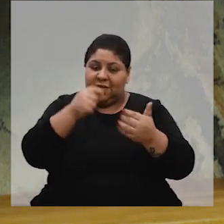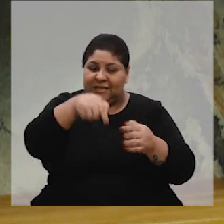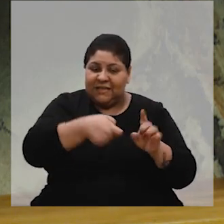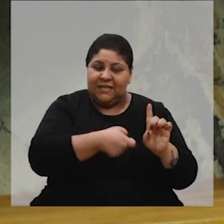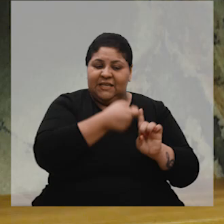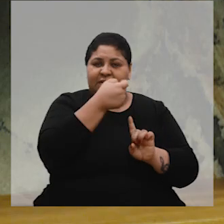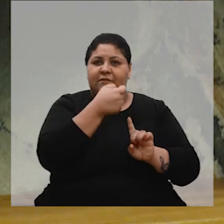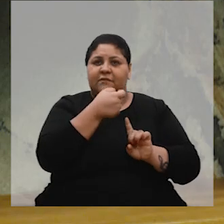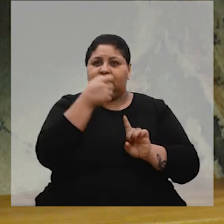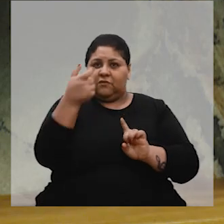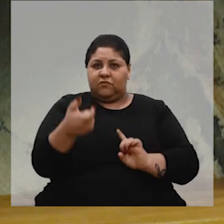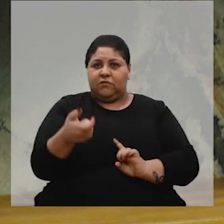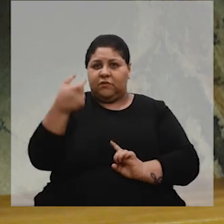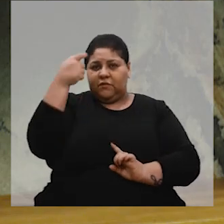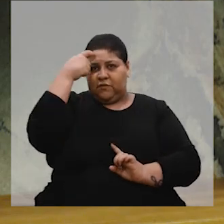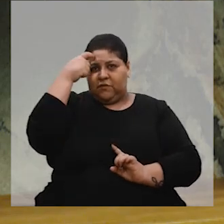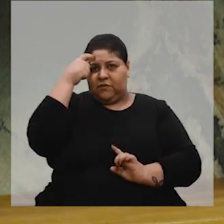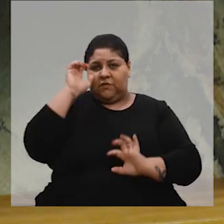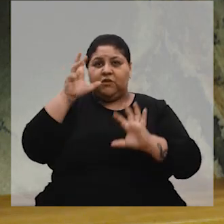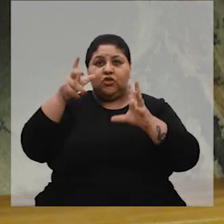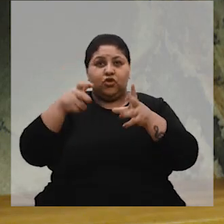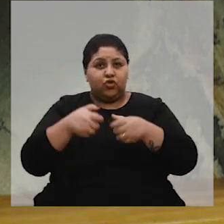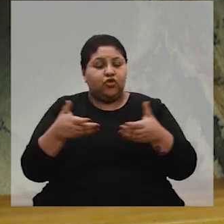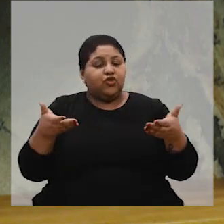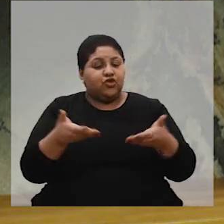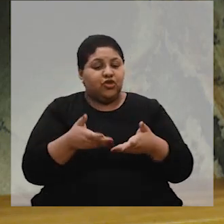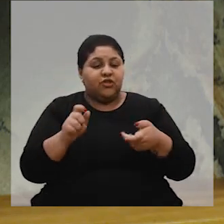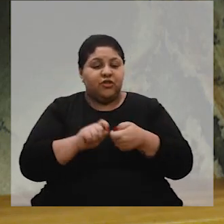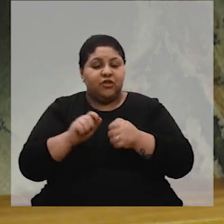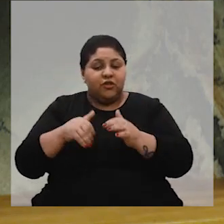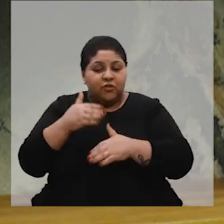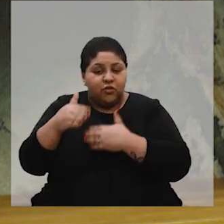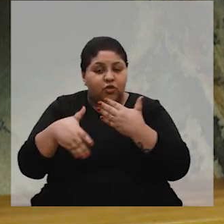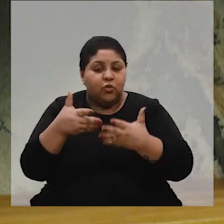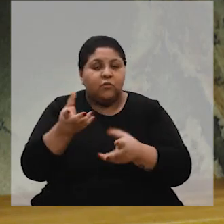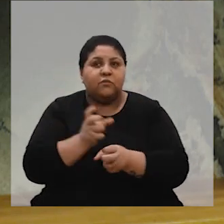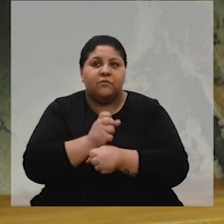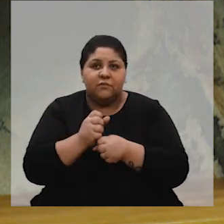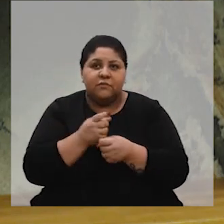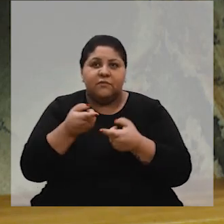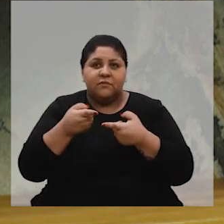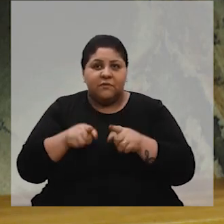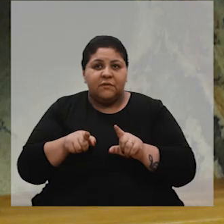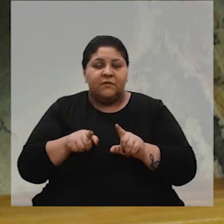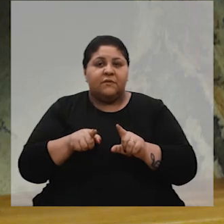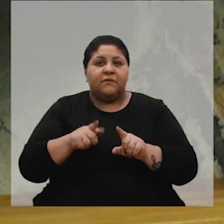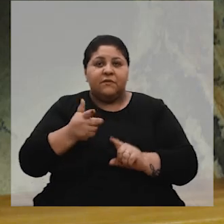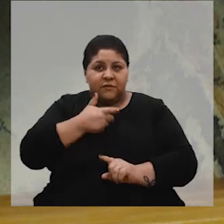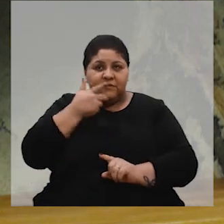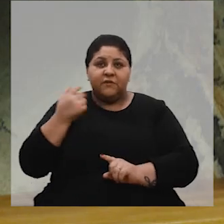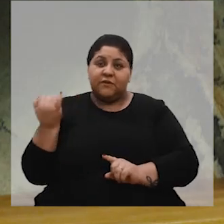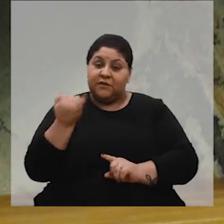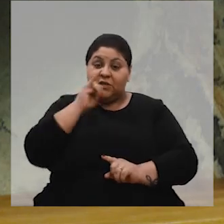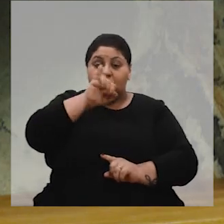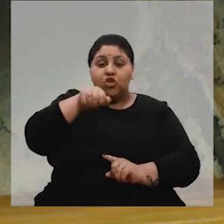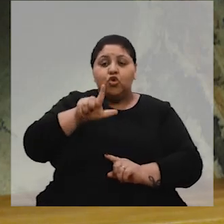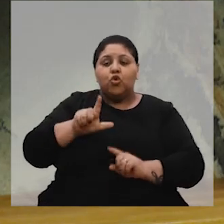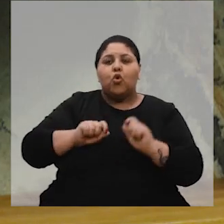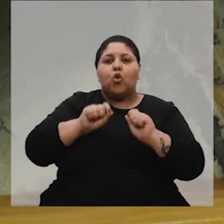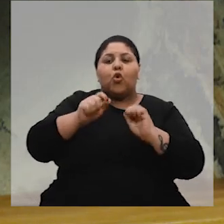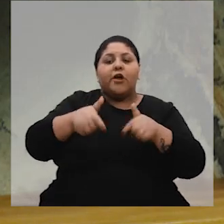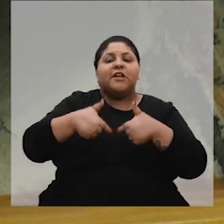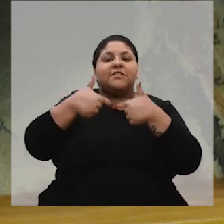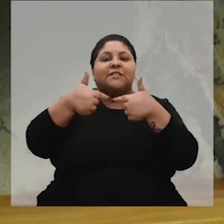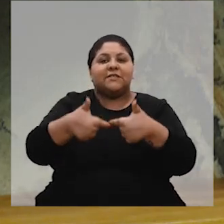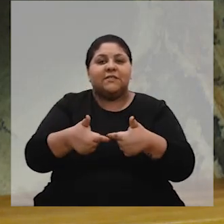deste mês de conscientização, além de todas que vocês já fazem ao longo de todo o ano, mas a gente ressalta essa aqui de julho. Quais